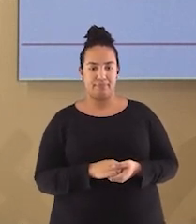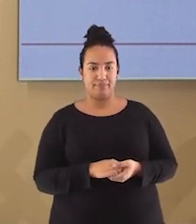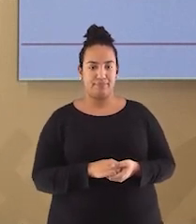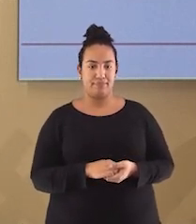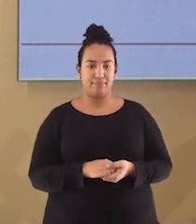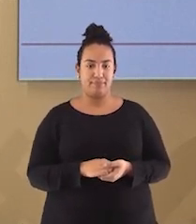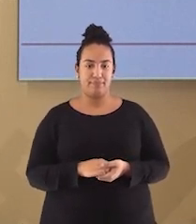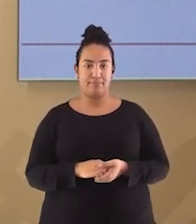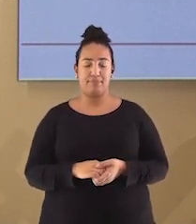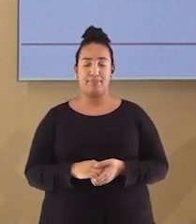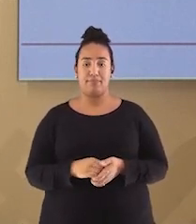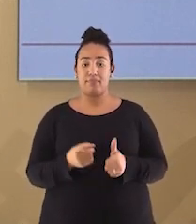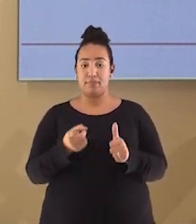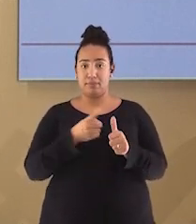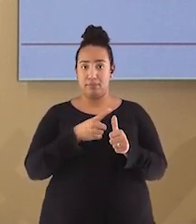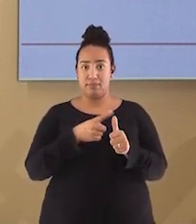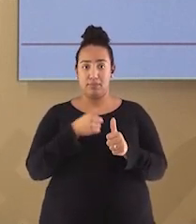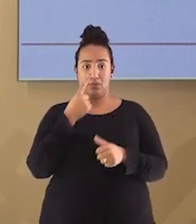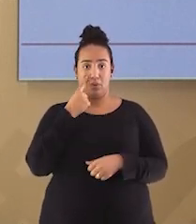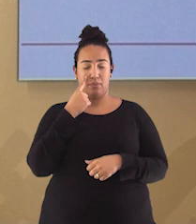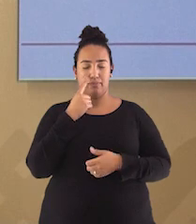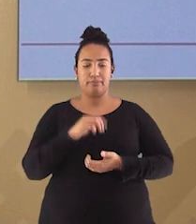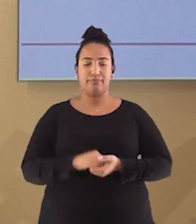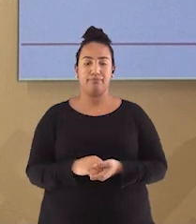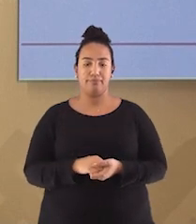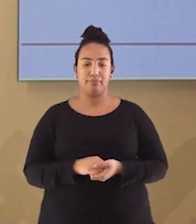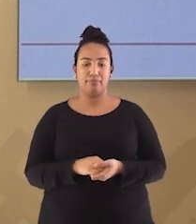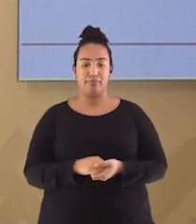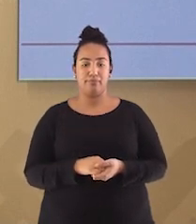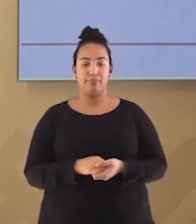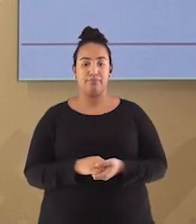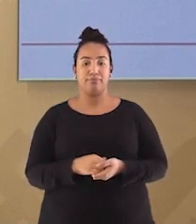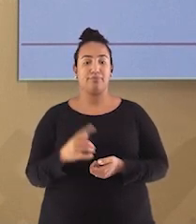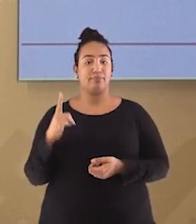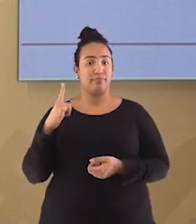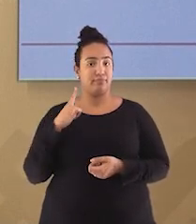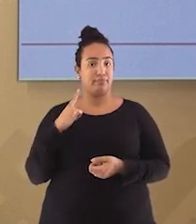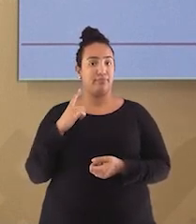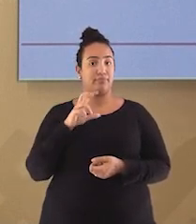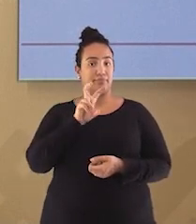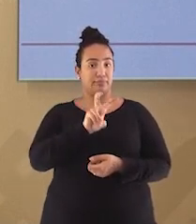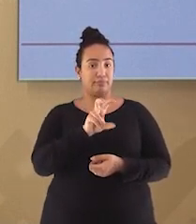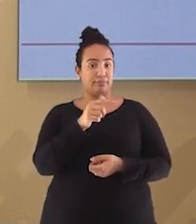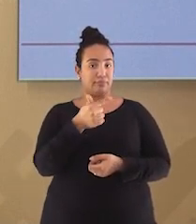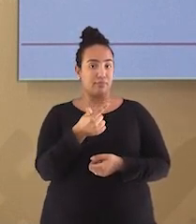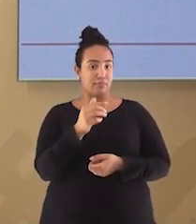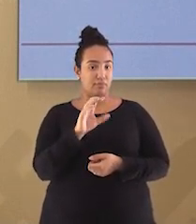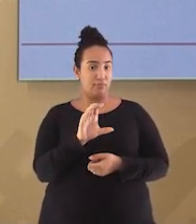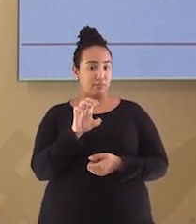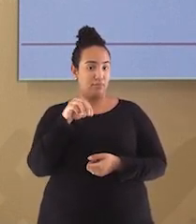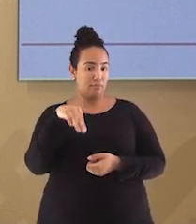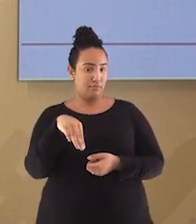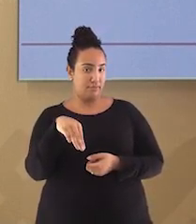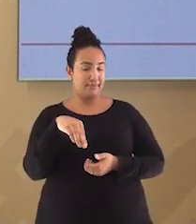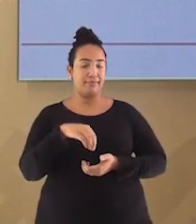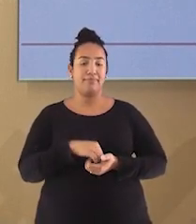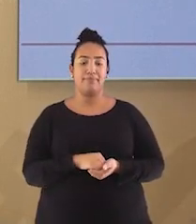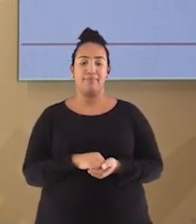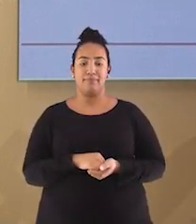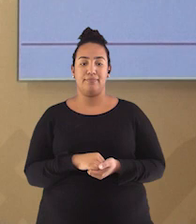Primeiro medimos esse lado e descobrimos que ele tem 57 cm agora